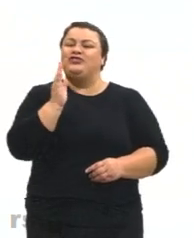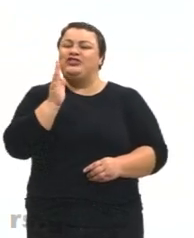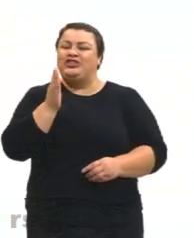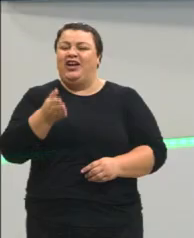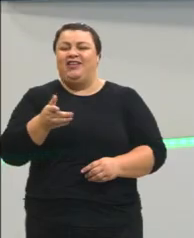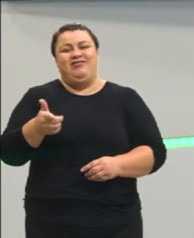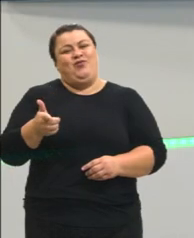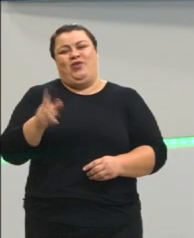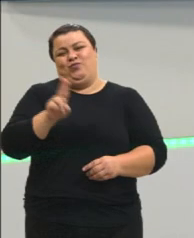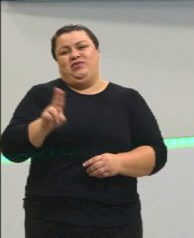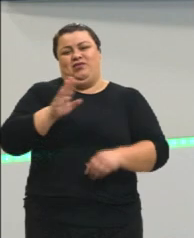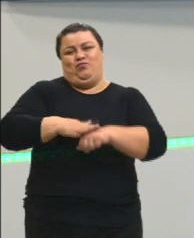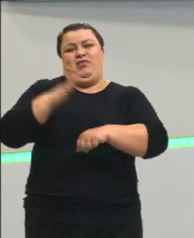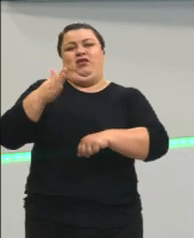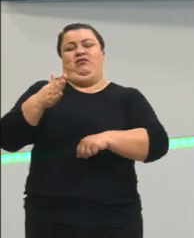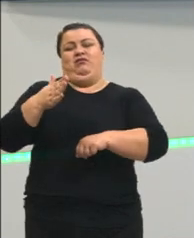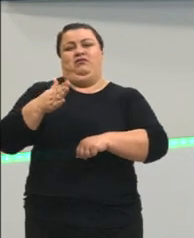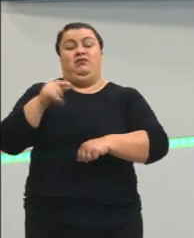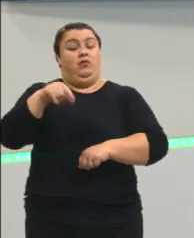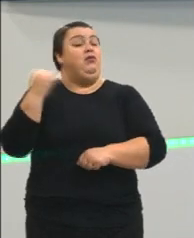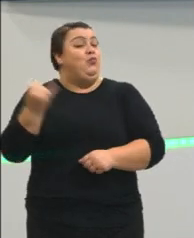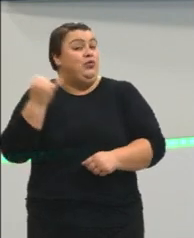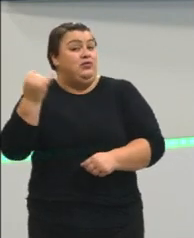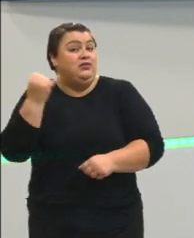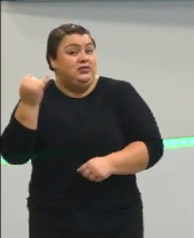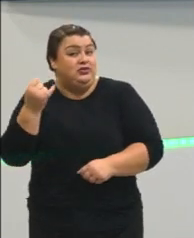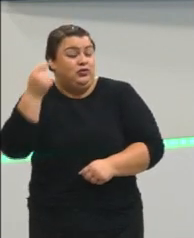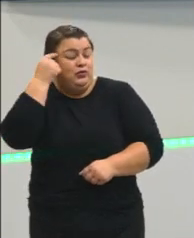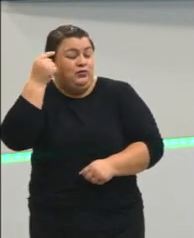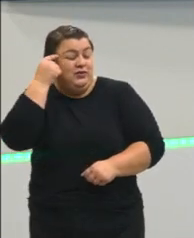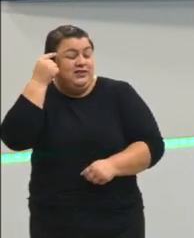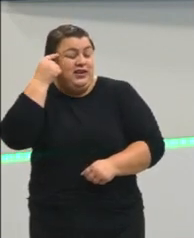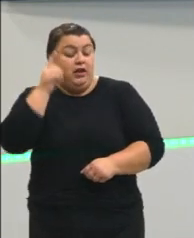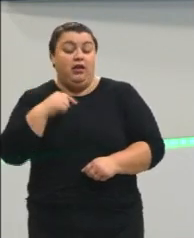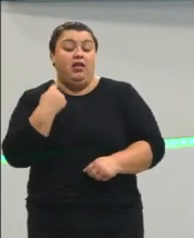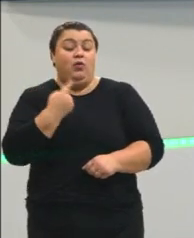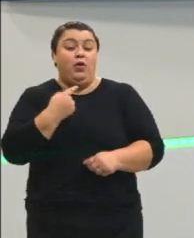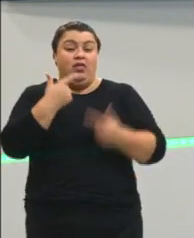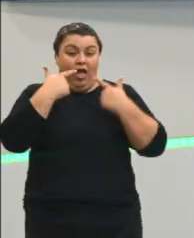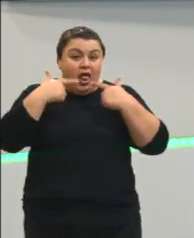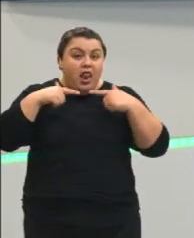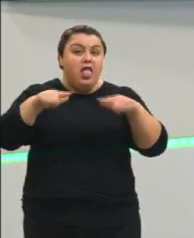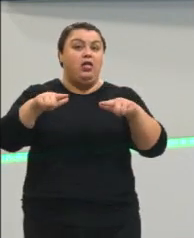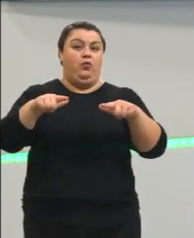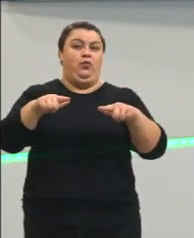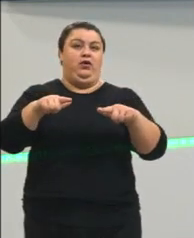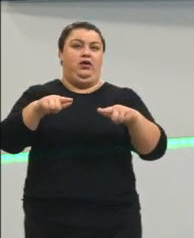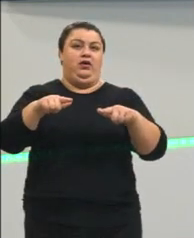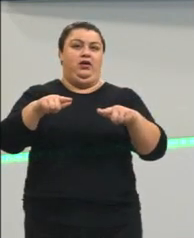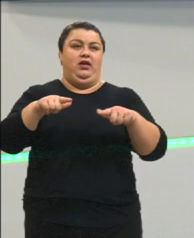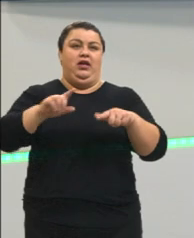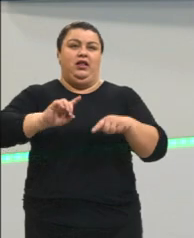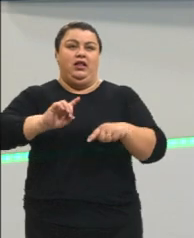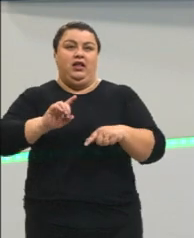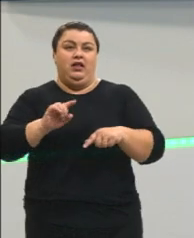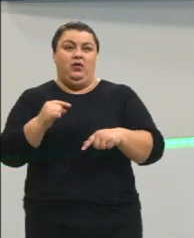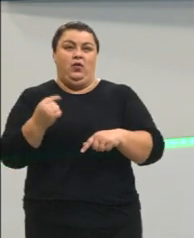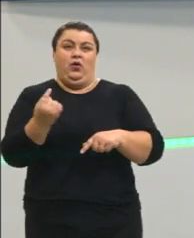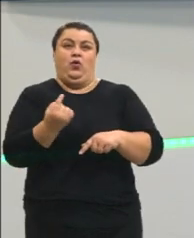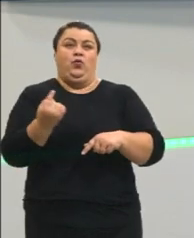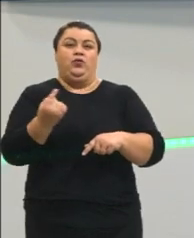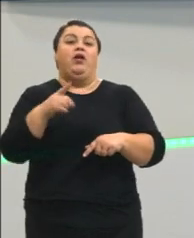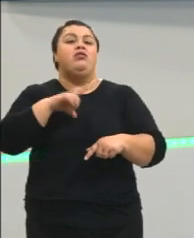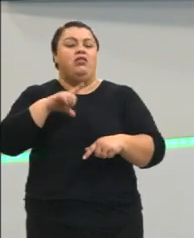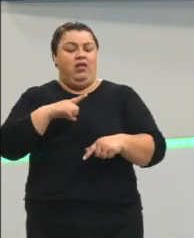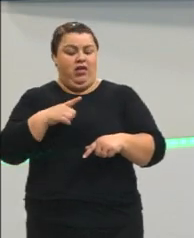extintos na então a importante a gente pensar que o nosso a nossa língua ela não é Unificado a gente não tem a